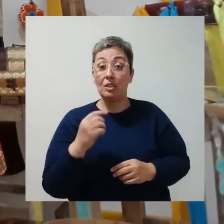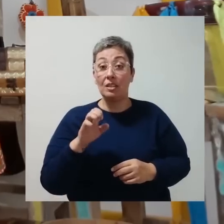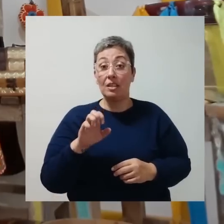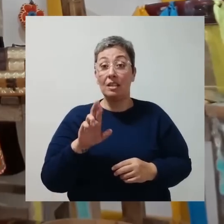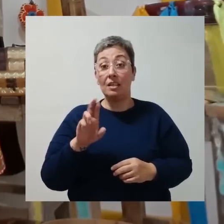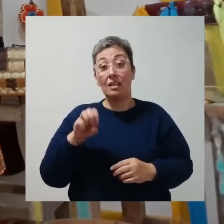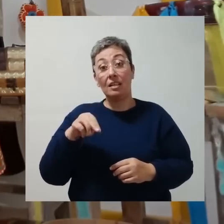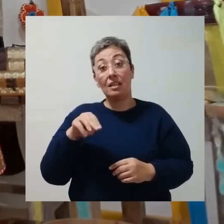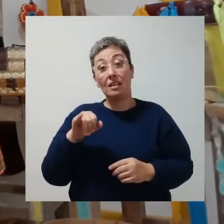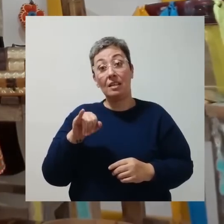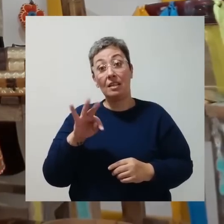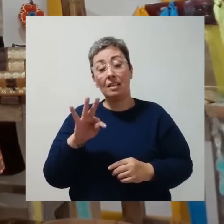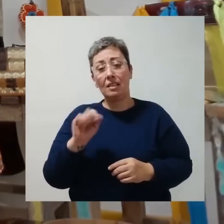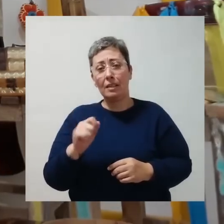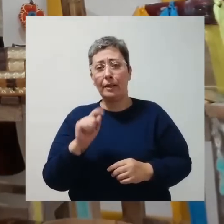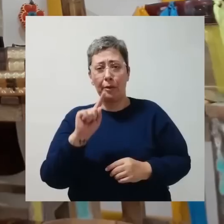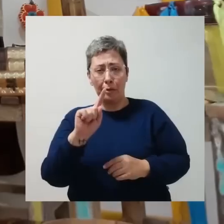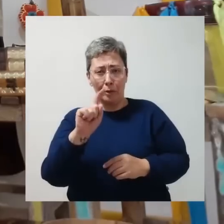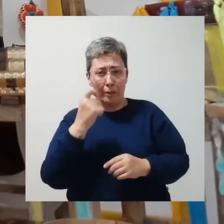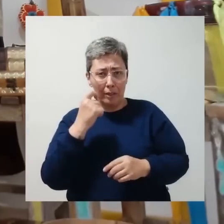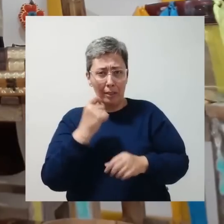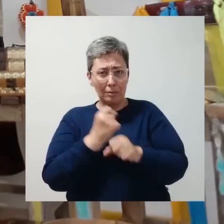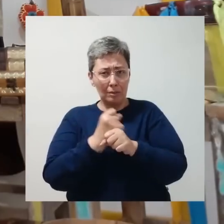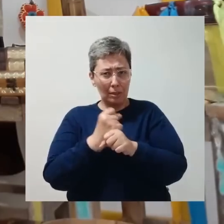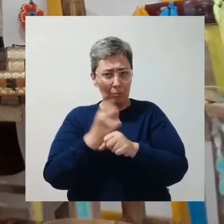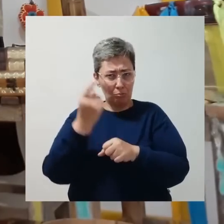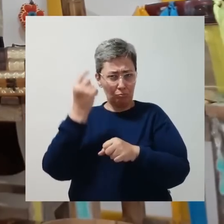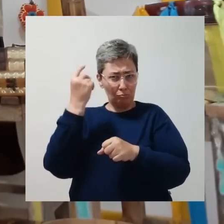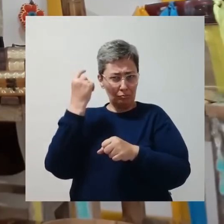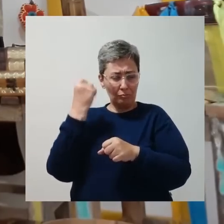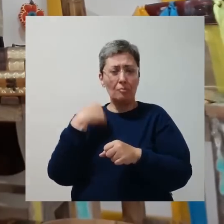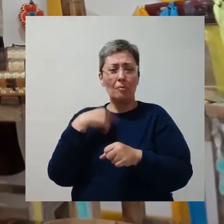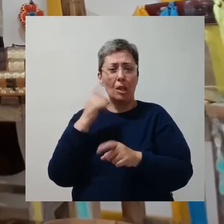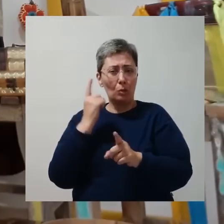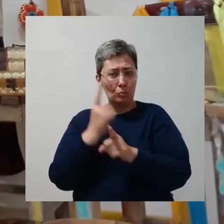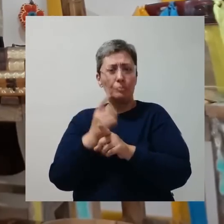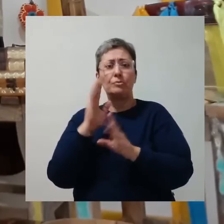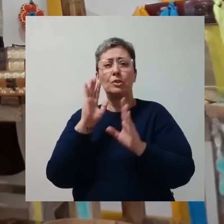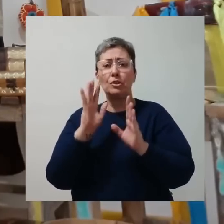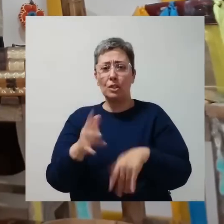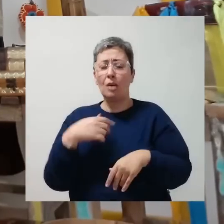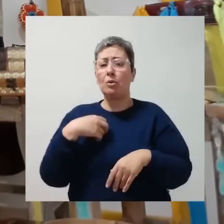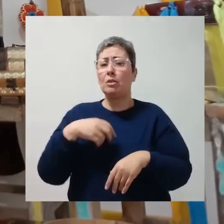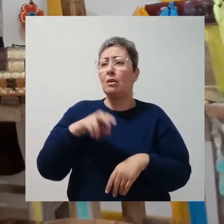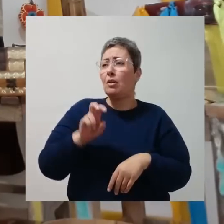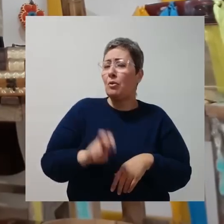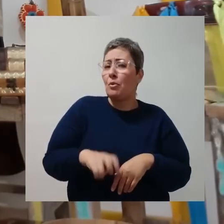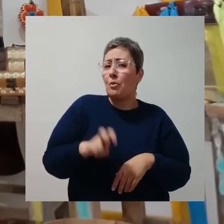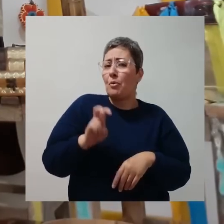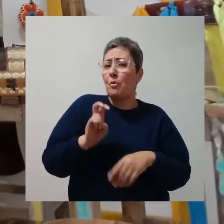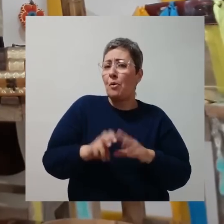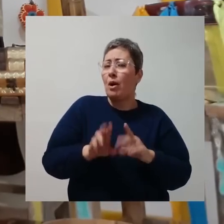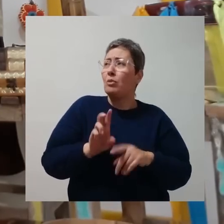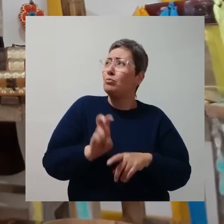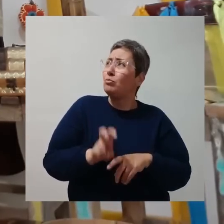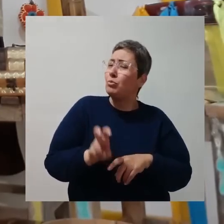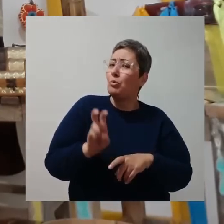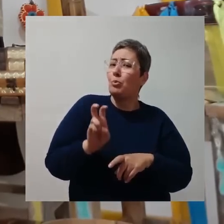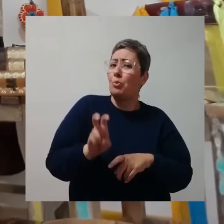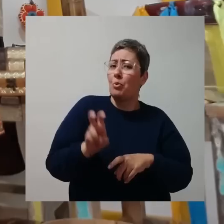já havia visto Zaratustra antes dos 10 anos, quando ele caminhava